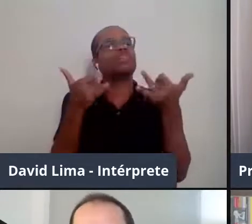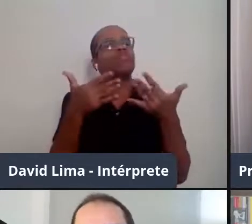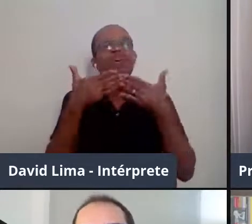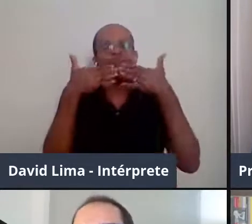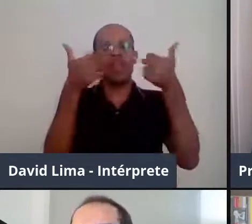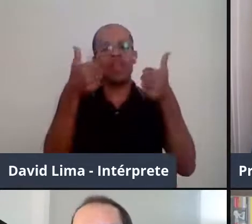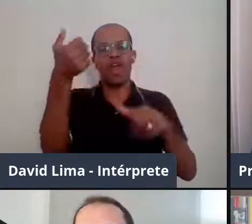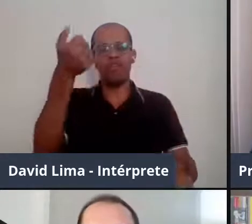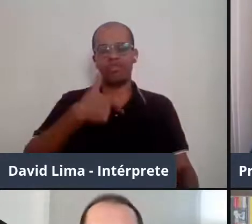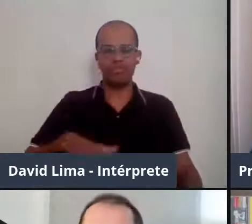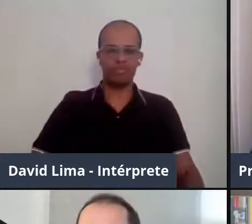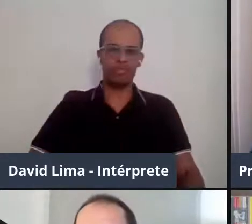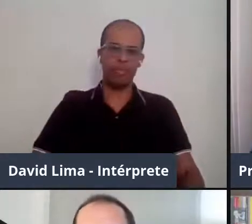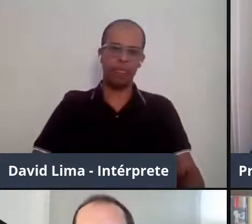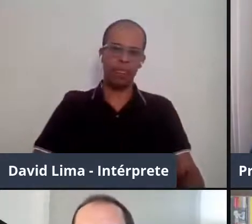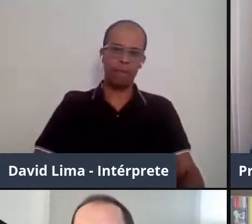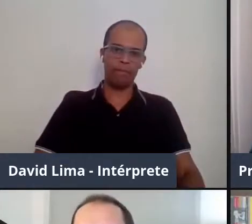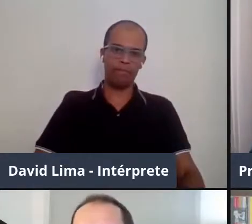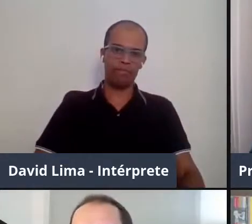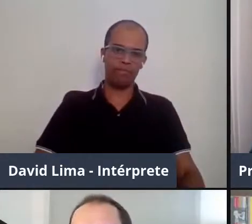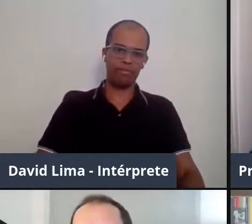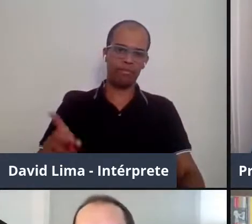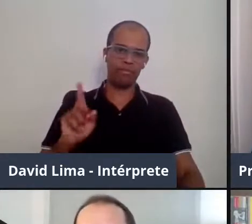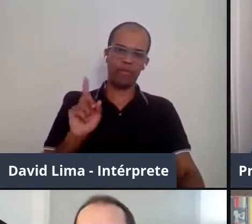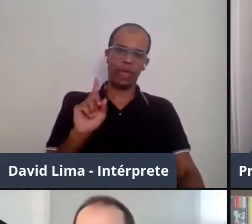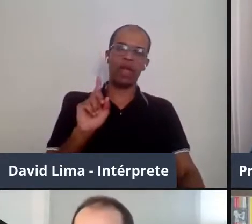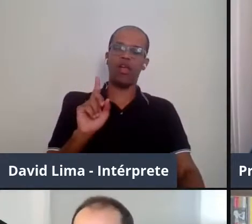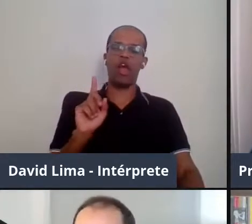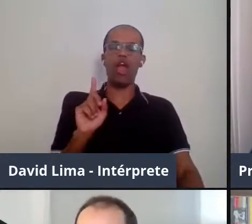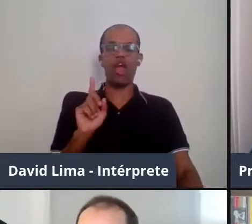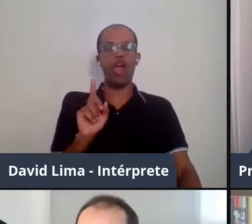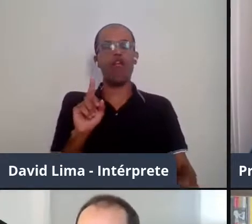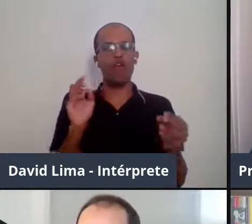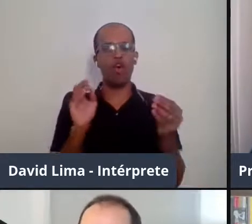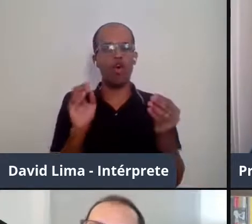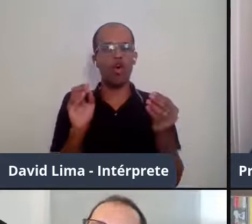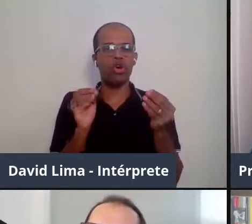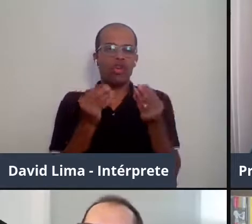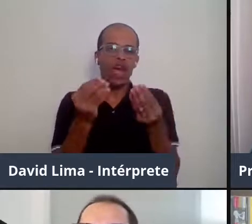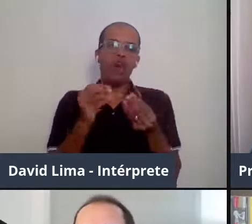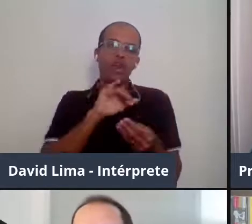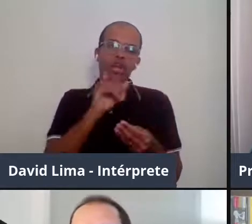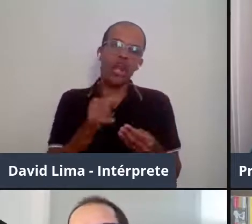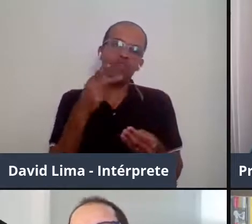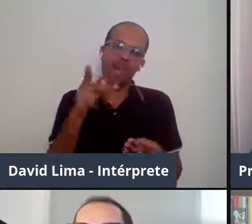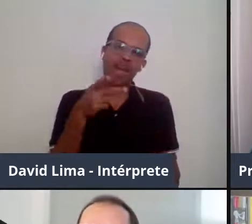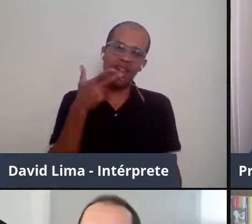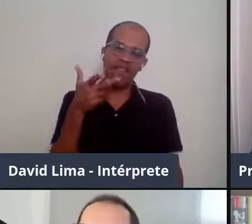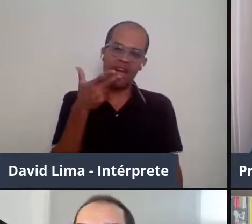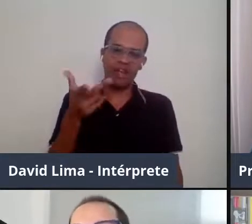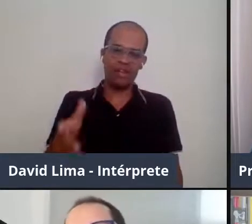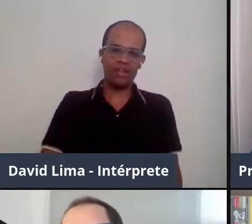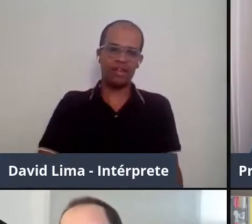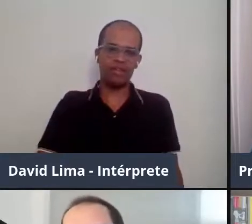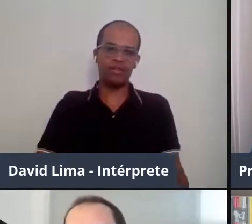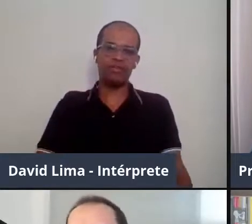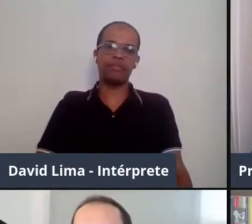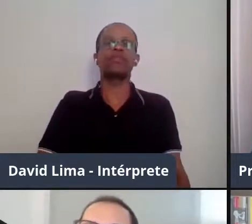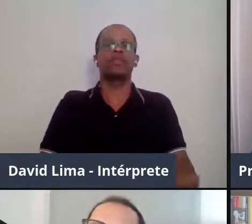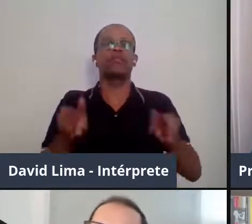fazendo. Portanto, não vou ser deselegante e apresentar aqueles passos que dizem respeito à